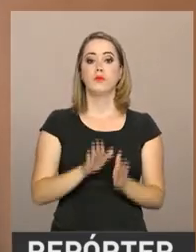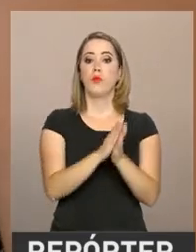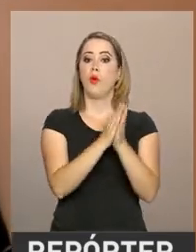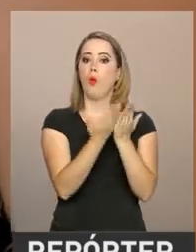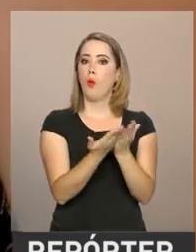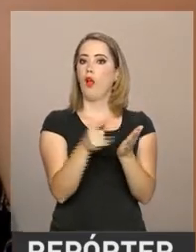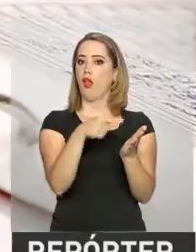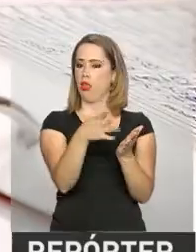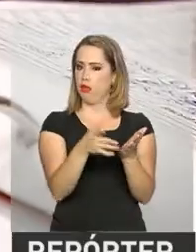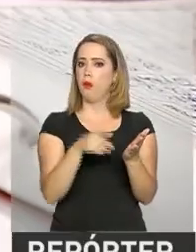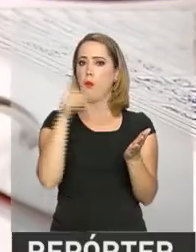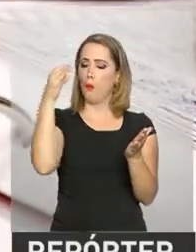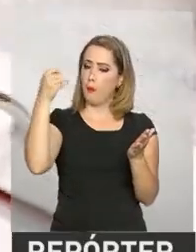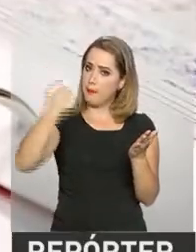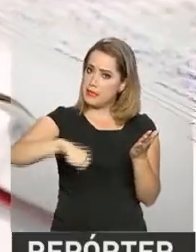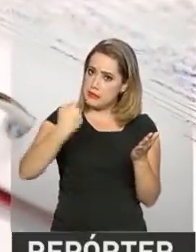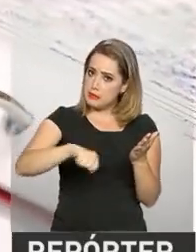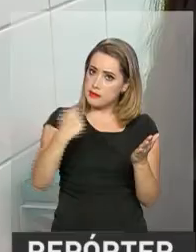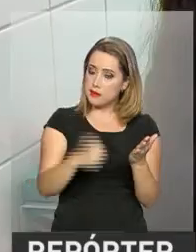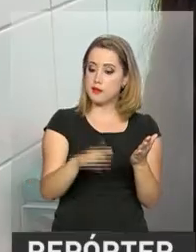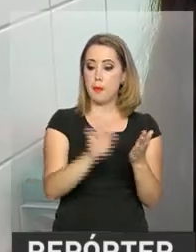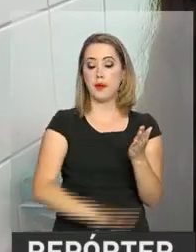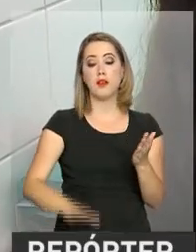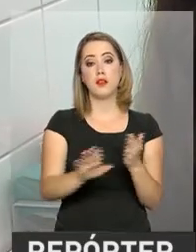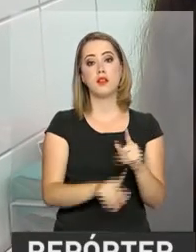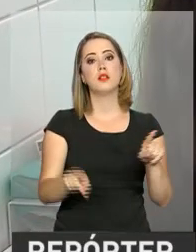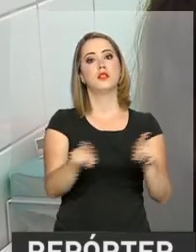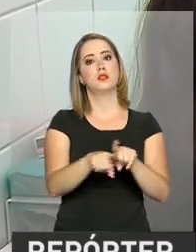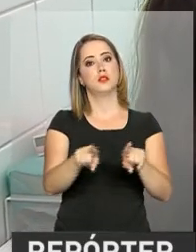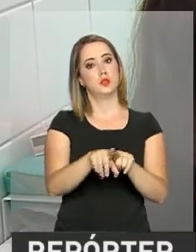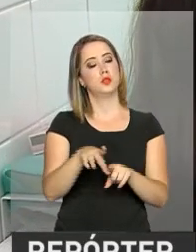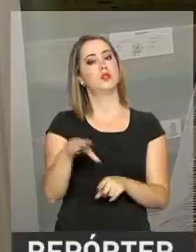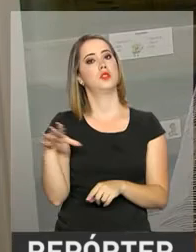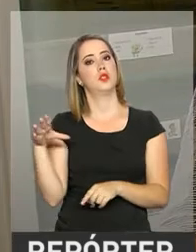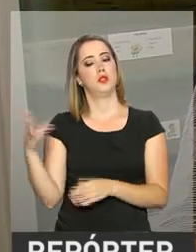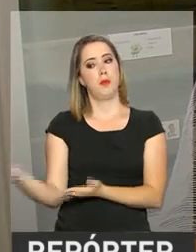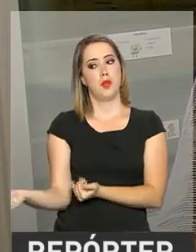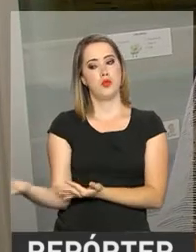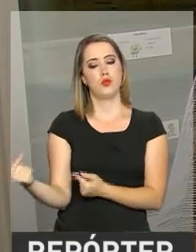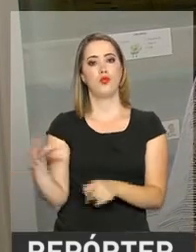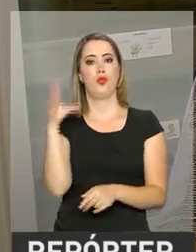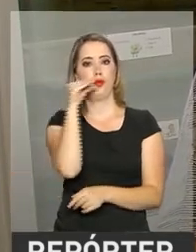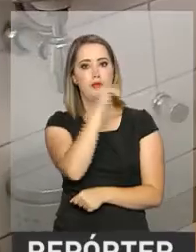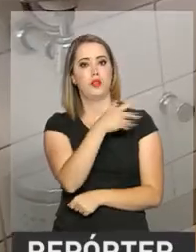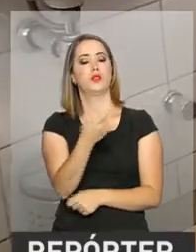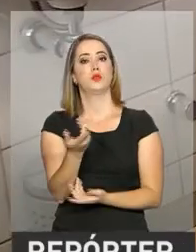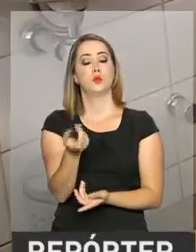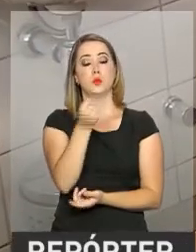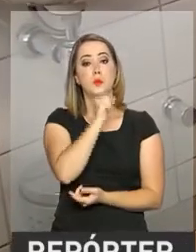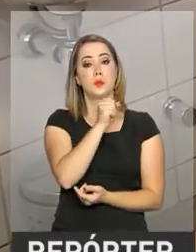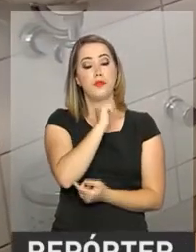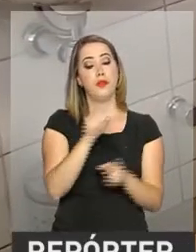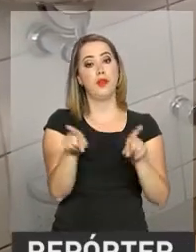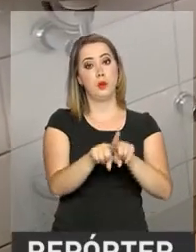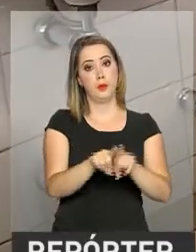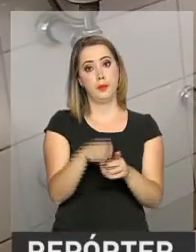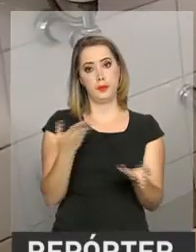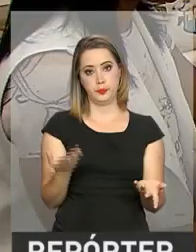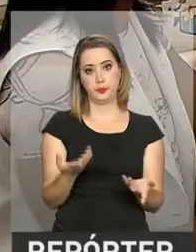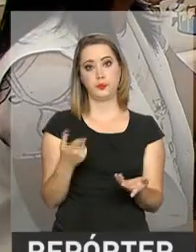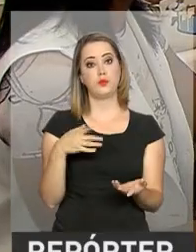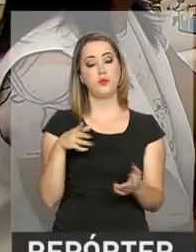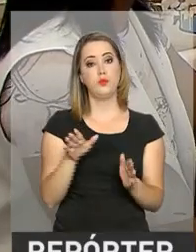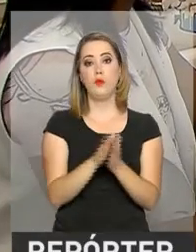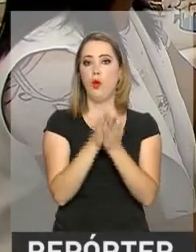é indispensável não só para crianças, como também para adolescentes, adultos e idosos. E para manter o documento em